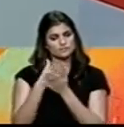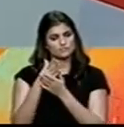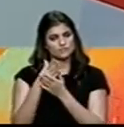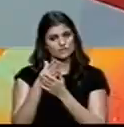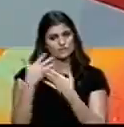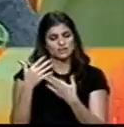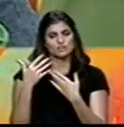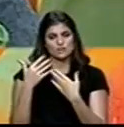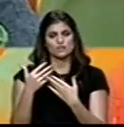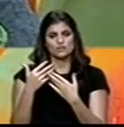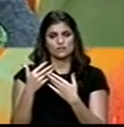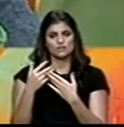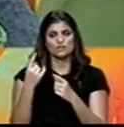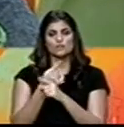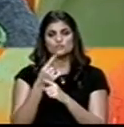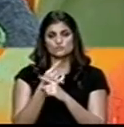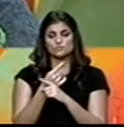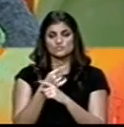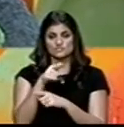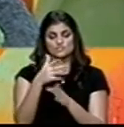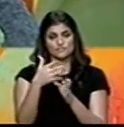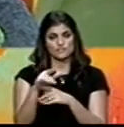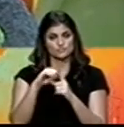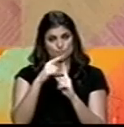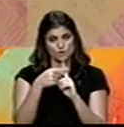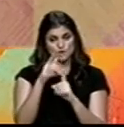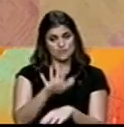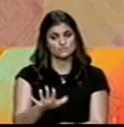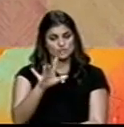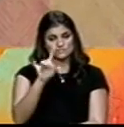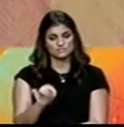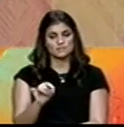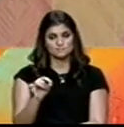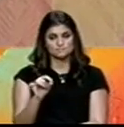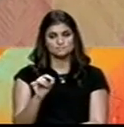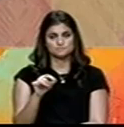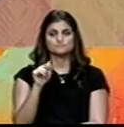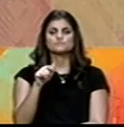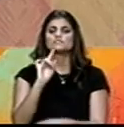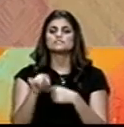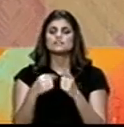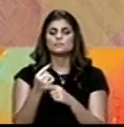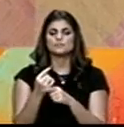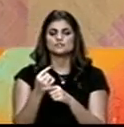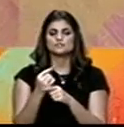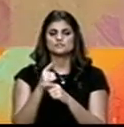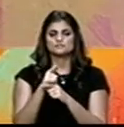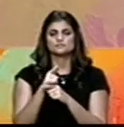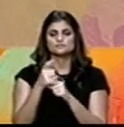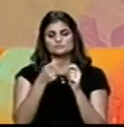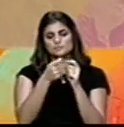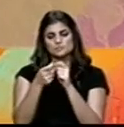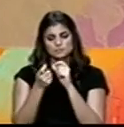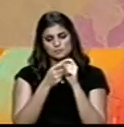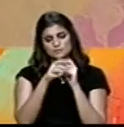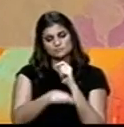utilizar os produtos, produtos da época. E produtos nacionais, como deve ser. Sim. Como deve ser sempre. Da proximidade, estas coisas